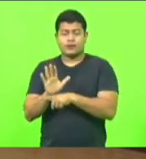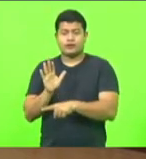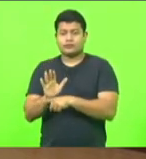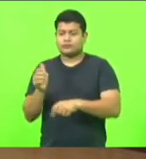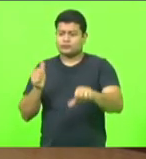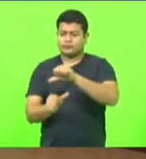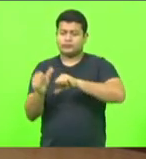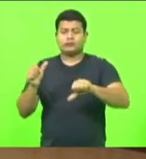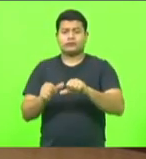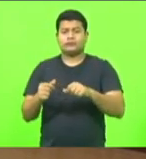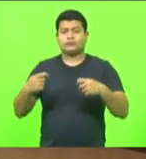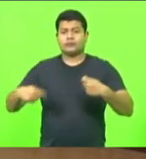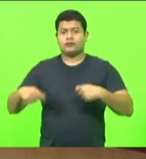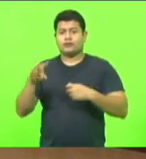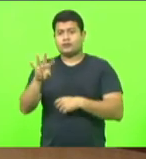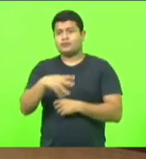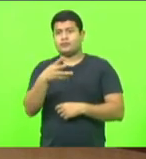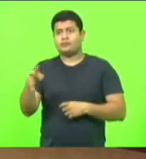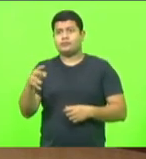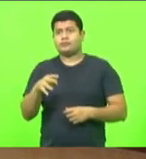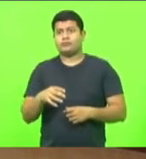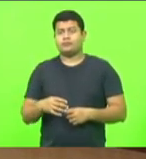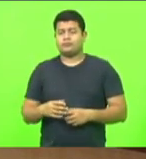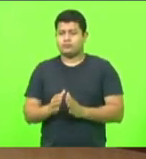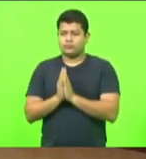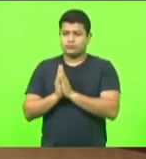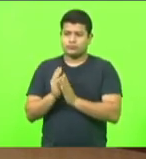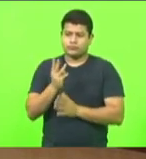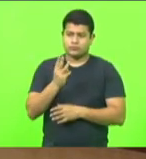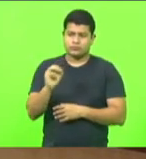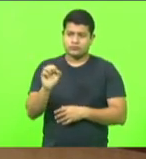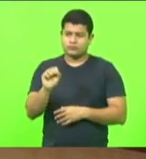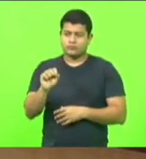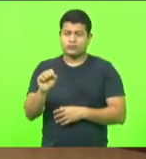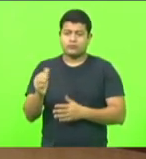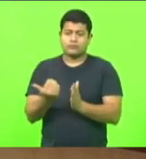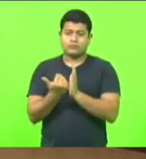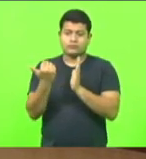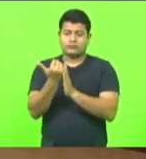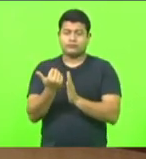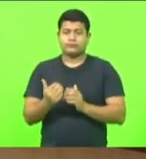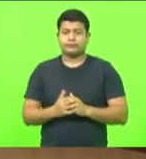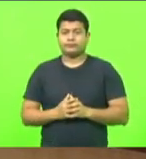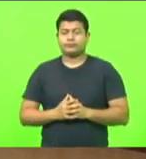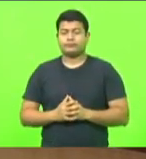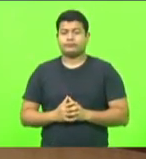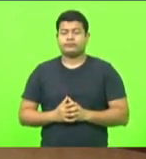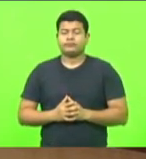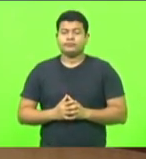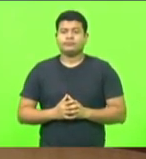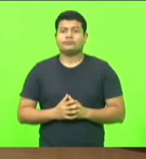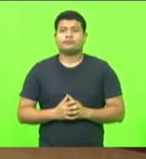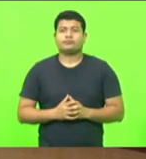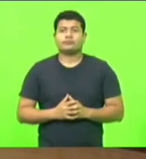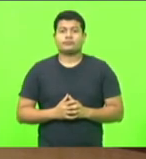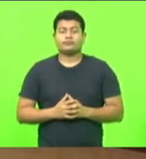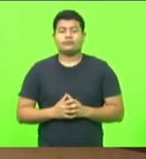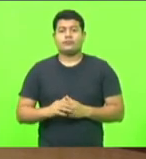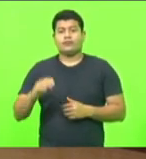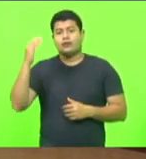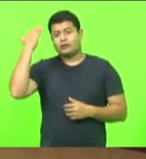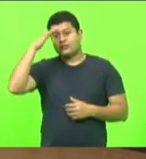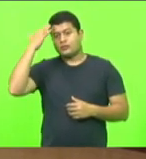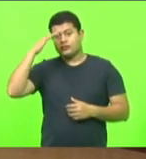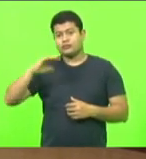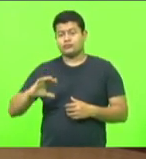em Santa Catarina. Senhor presidente, mais 30 segundos para finalizar a fala, por favor. Está concedido, deputado. Diante desta frustração